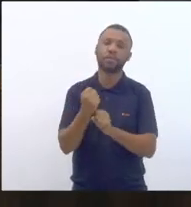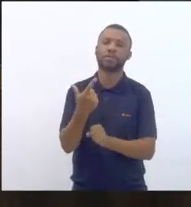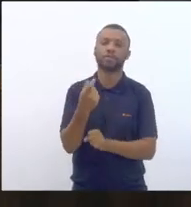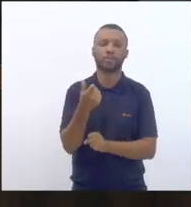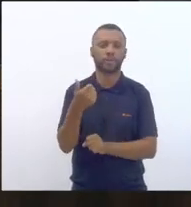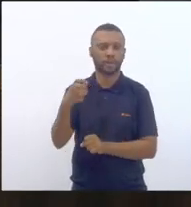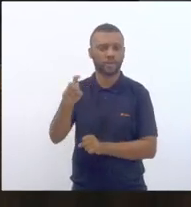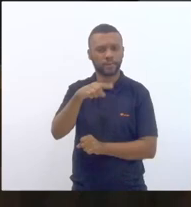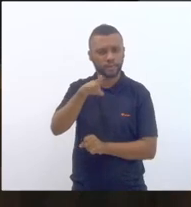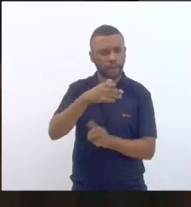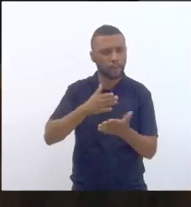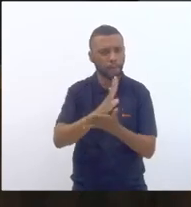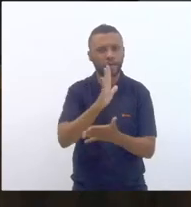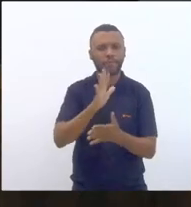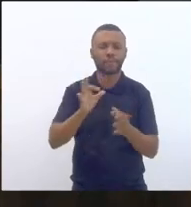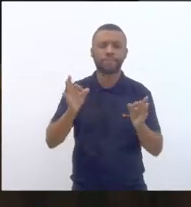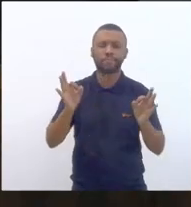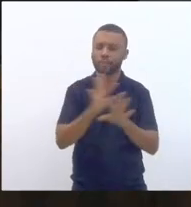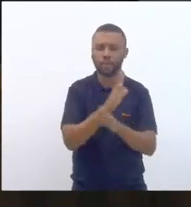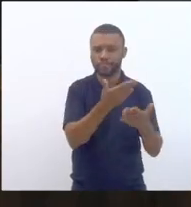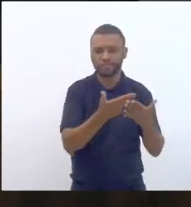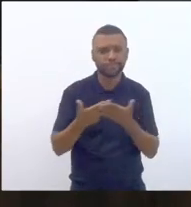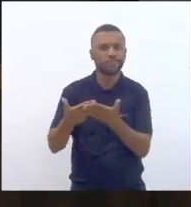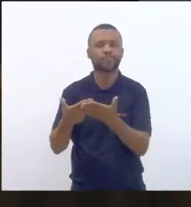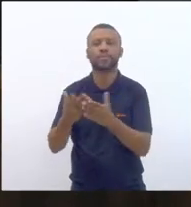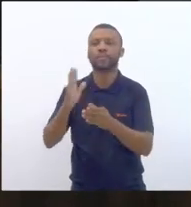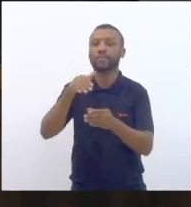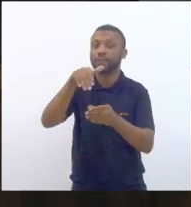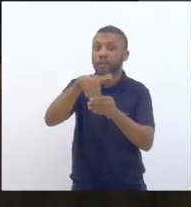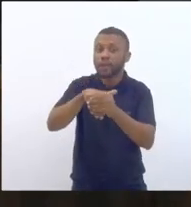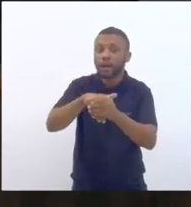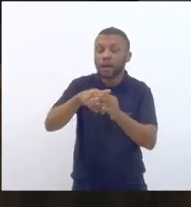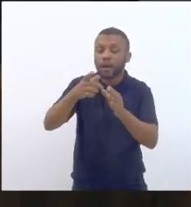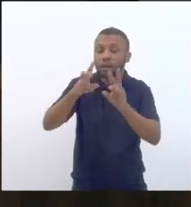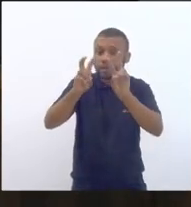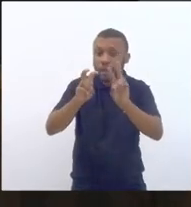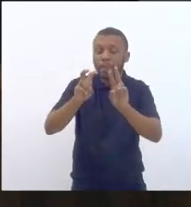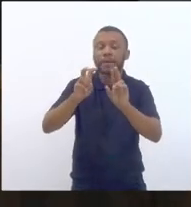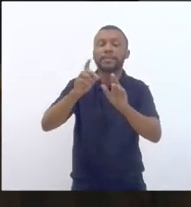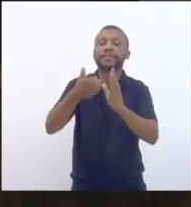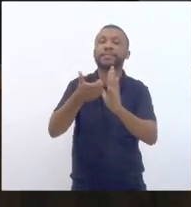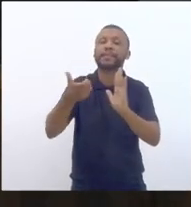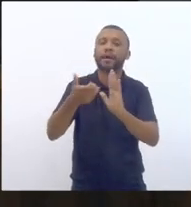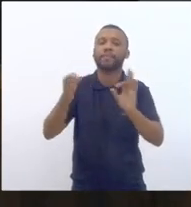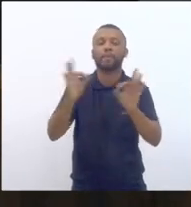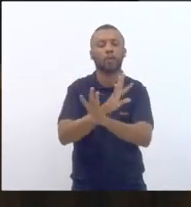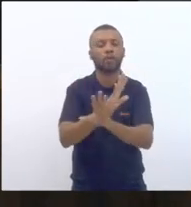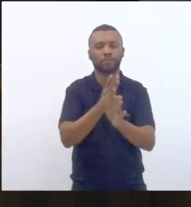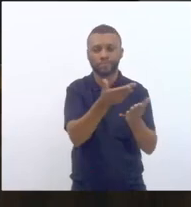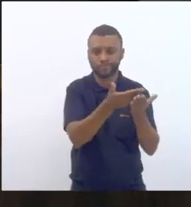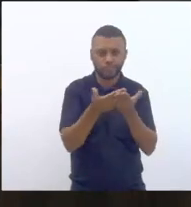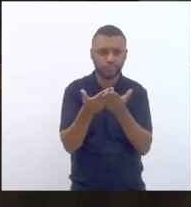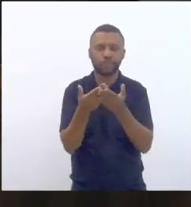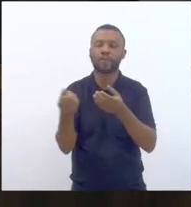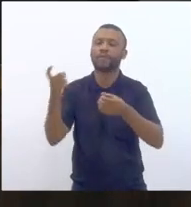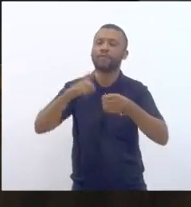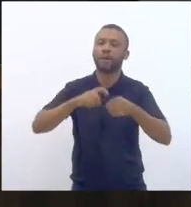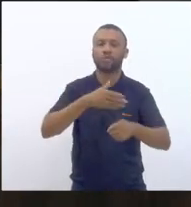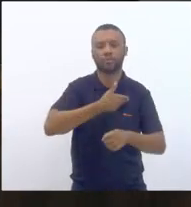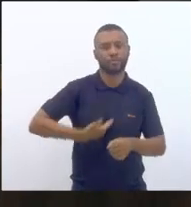2015. Senhores que aprovam, permaneçam como estão, aprovado. Em votação, matéria destacada. Senhores que aprovam, permaneçam como estão, aprovado. Retorno ao